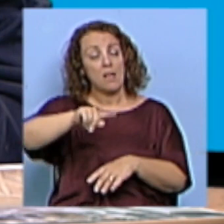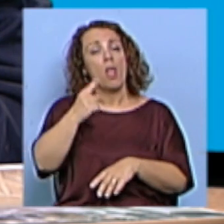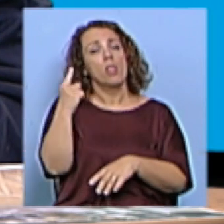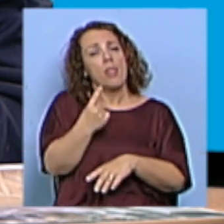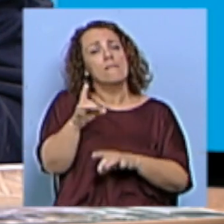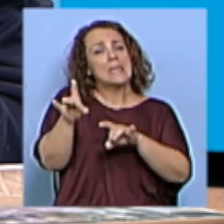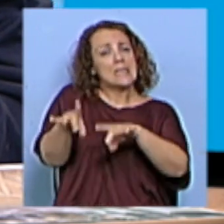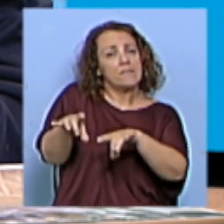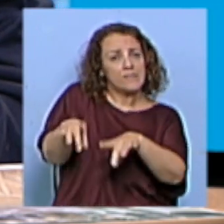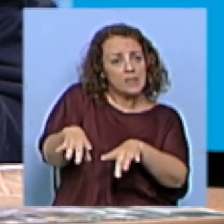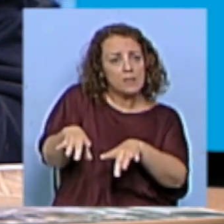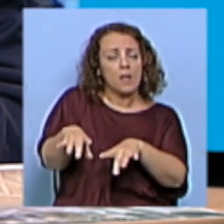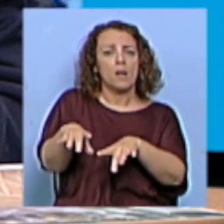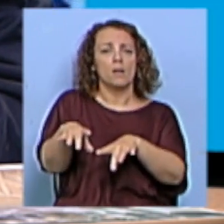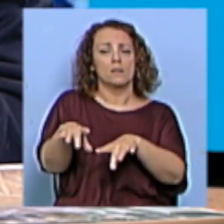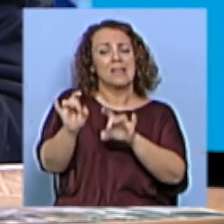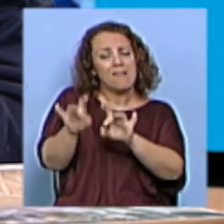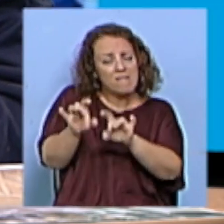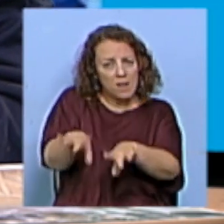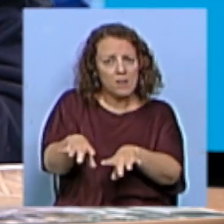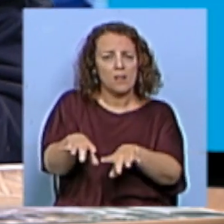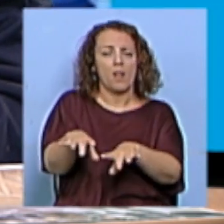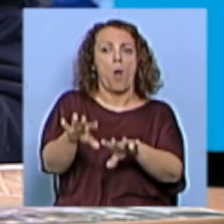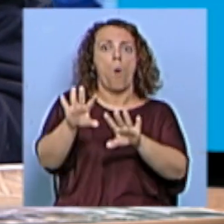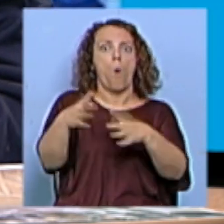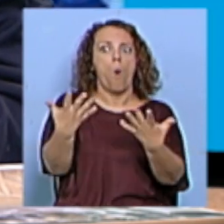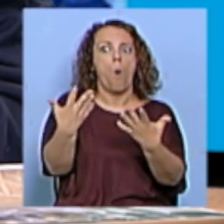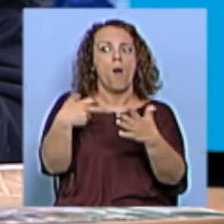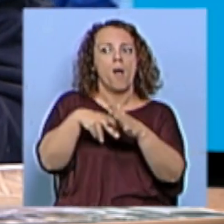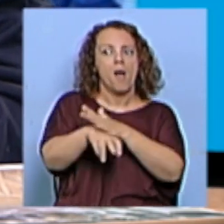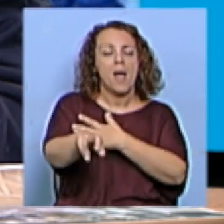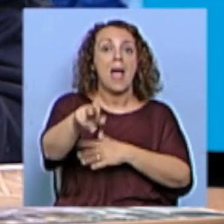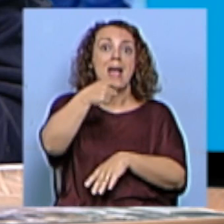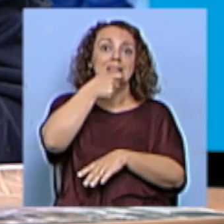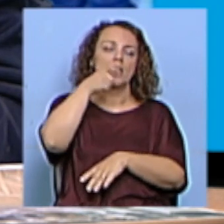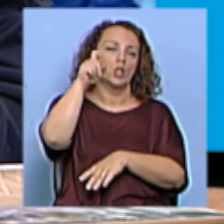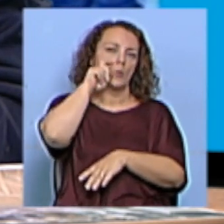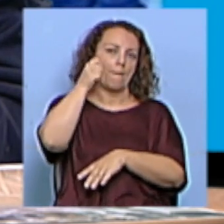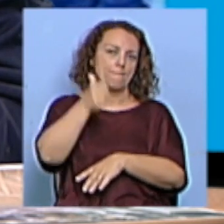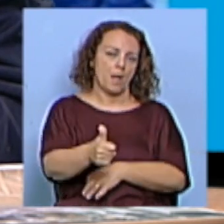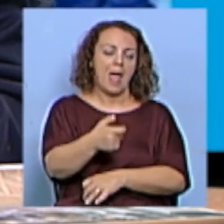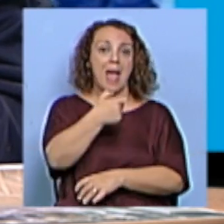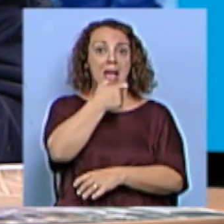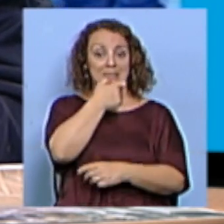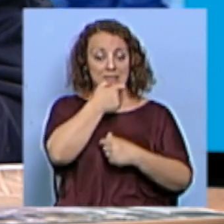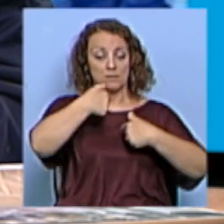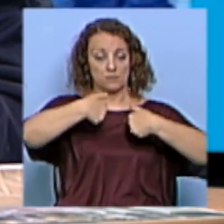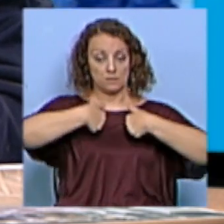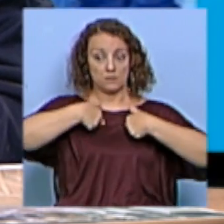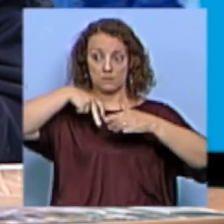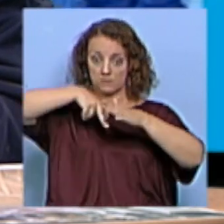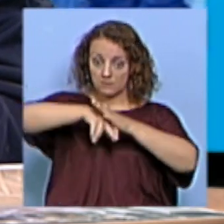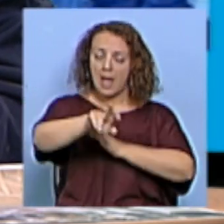pelo menos, ir a celebrações em que tenham maior segurança. Isto é, que possam ter uma condição em que